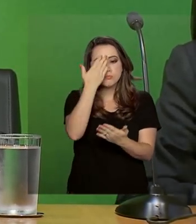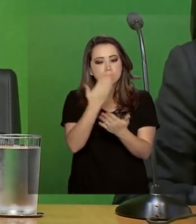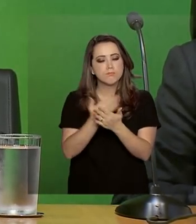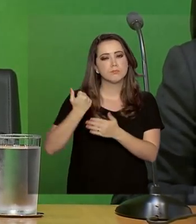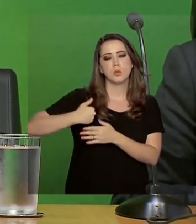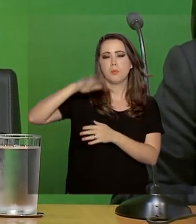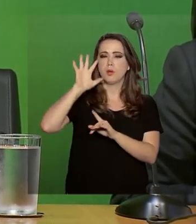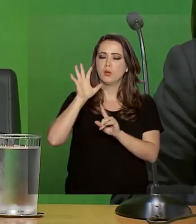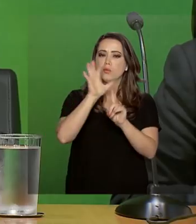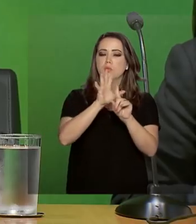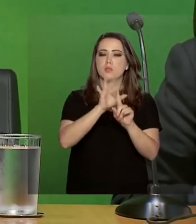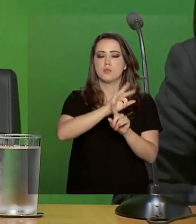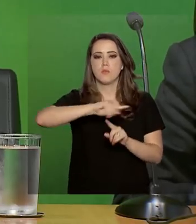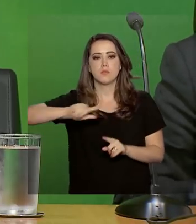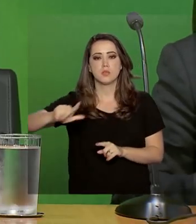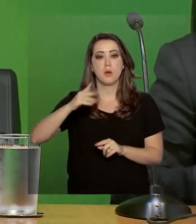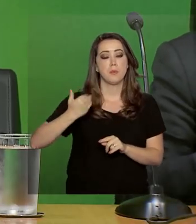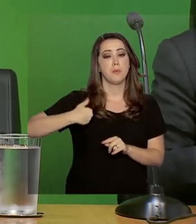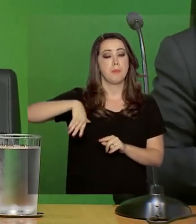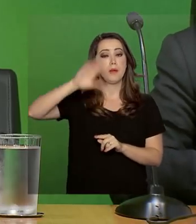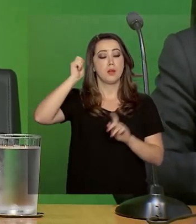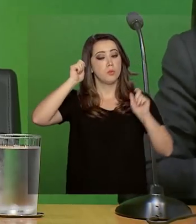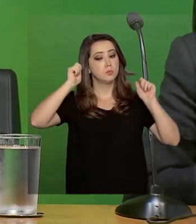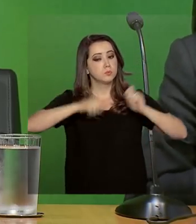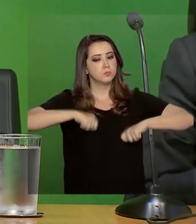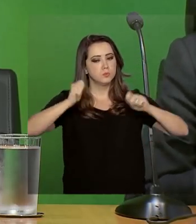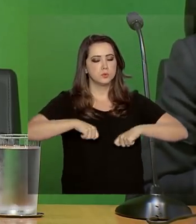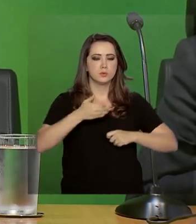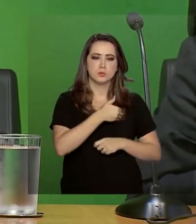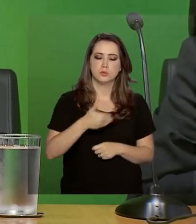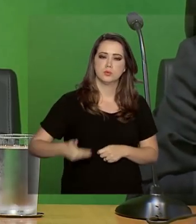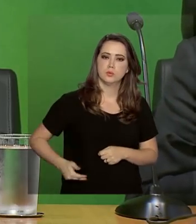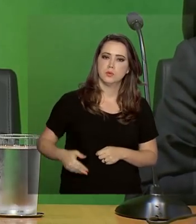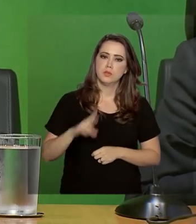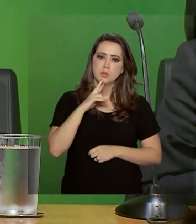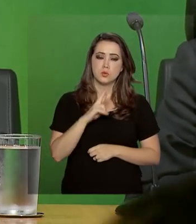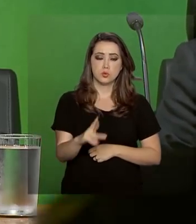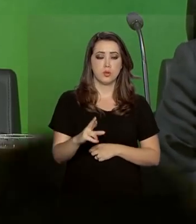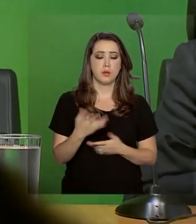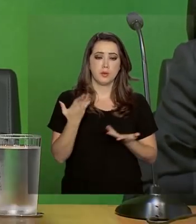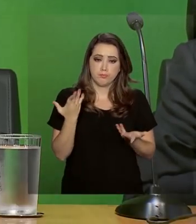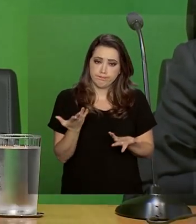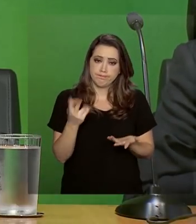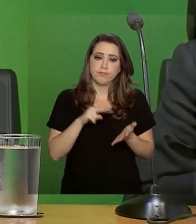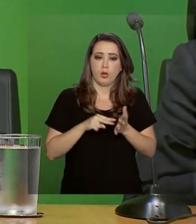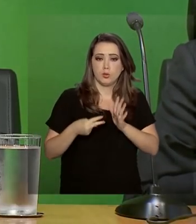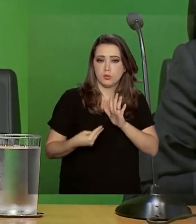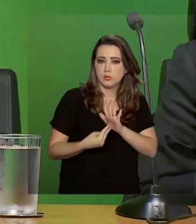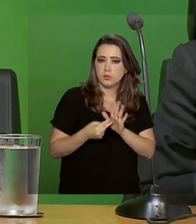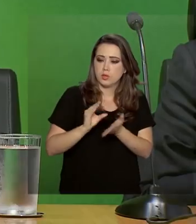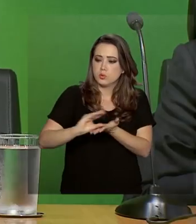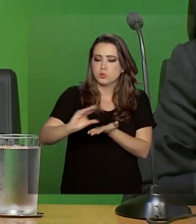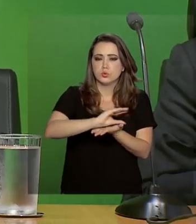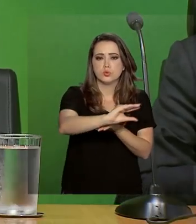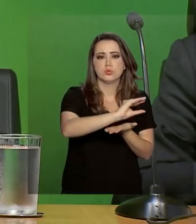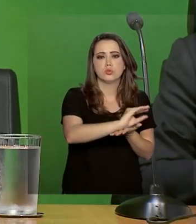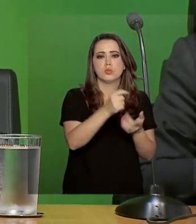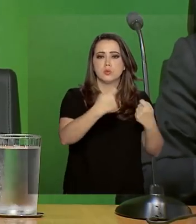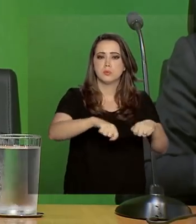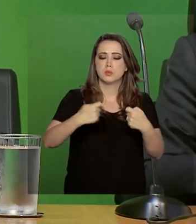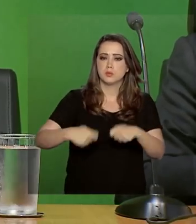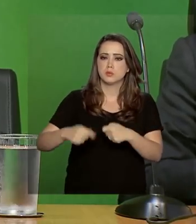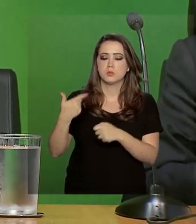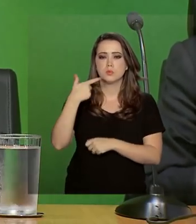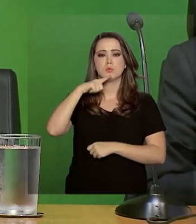maior o impacto fiscal, maior a capacidade do governo de resolutividade no sentido de fazer os investimentos necessários para